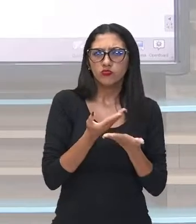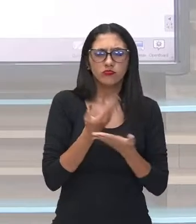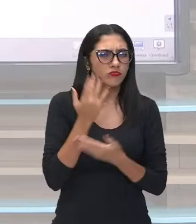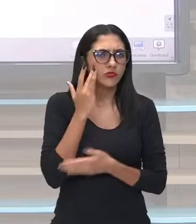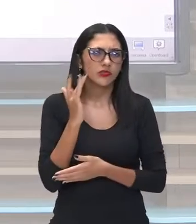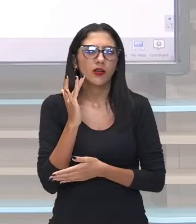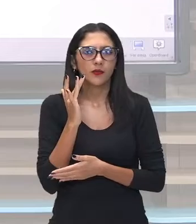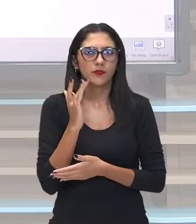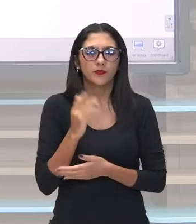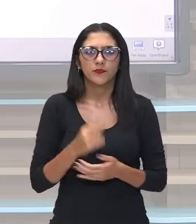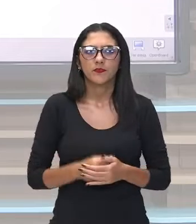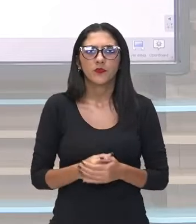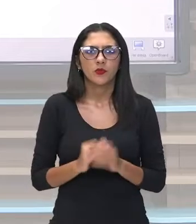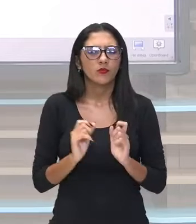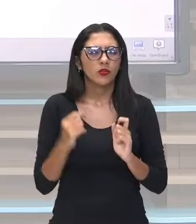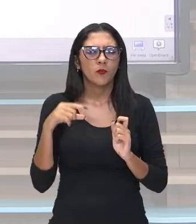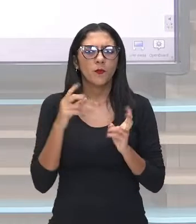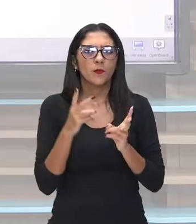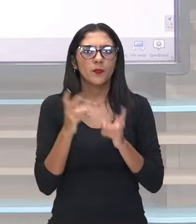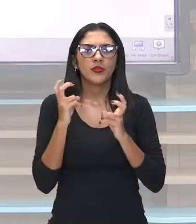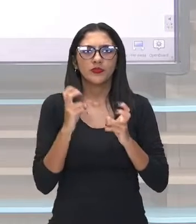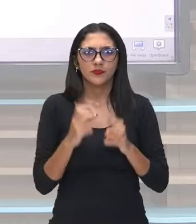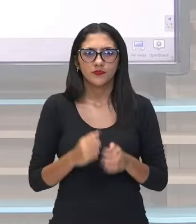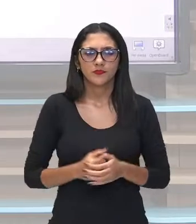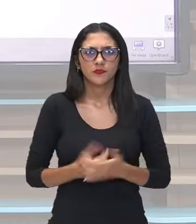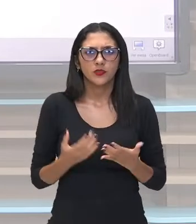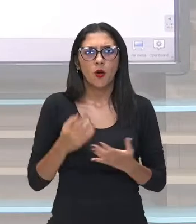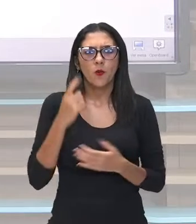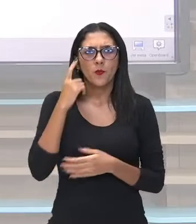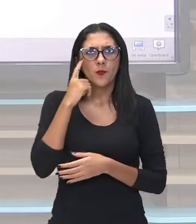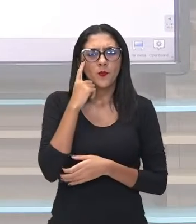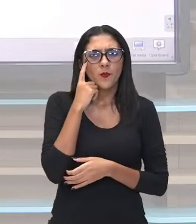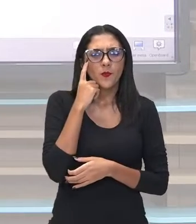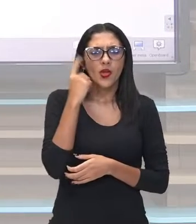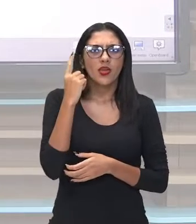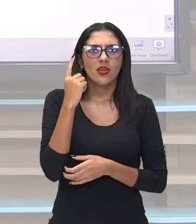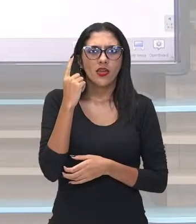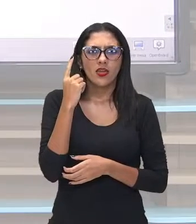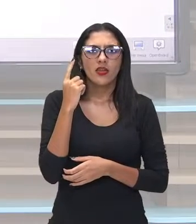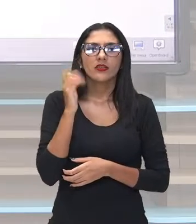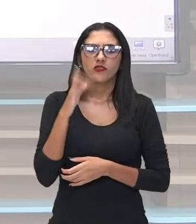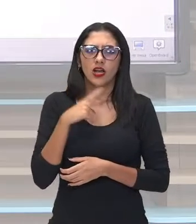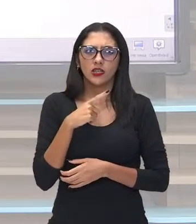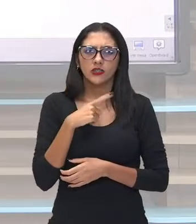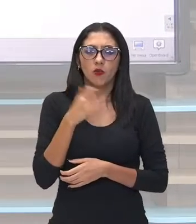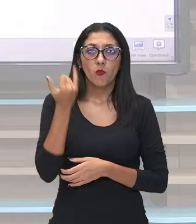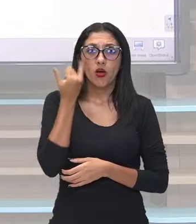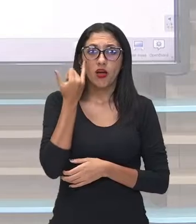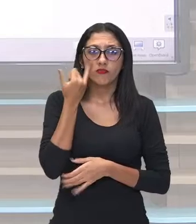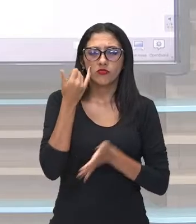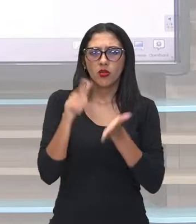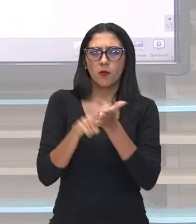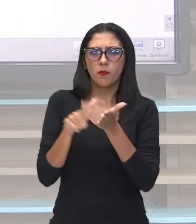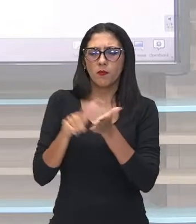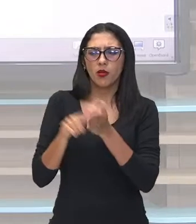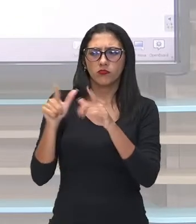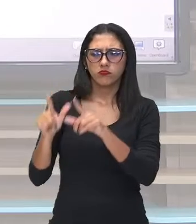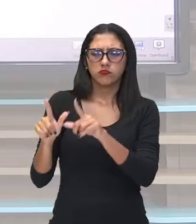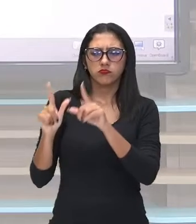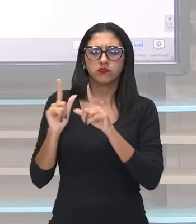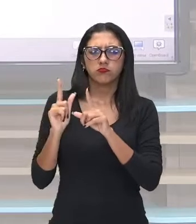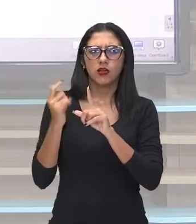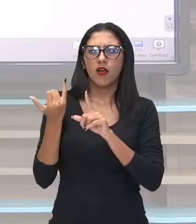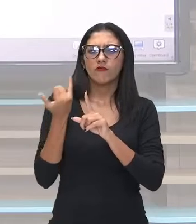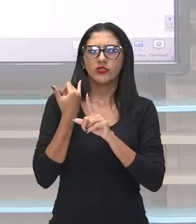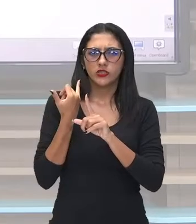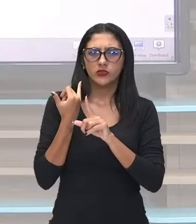nós podemos deduzir? Ele deve, né, eu estou vendo que já tem um lembrete dizendo da entrevista e tem uma